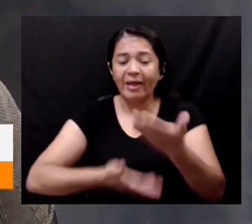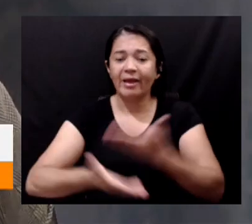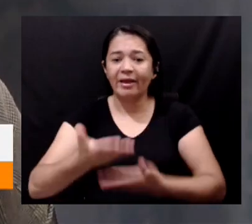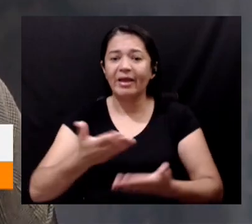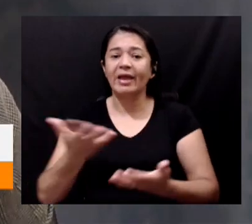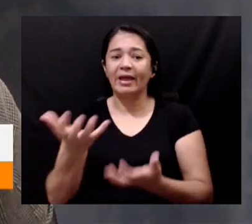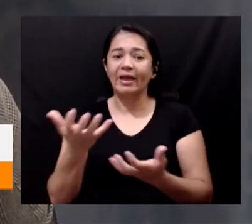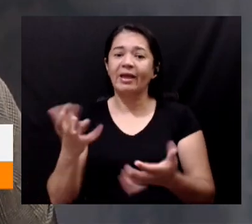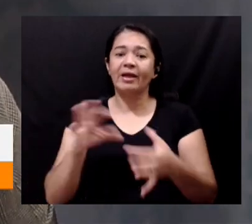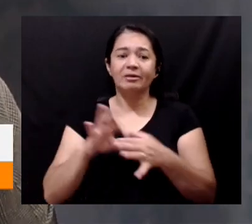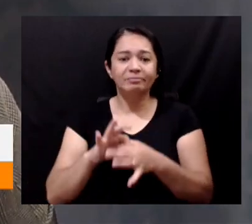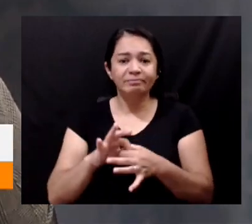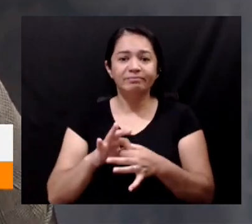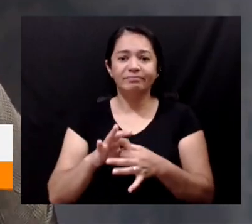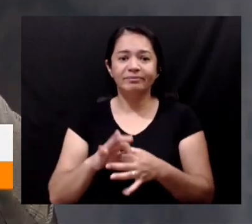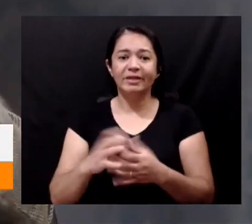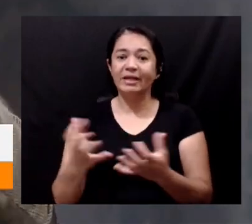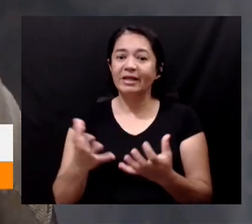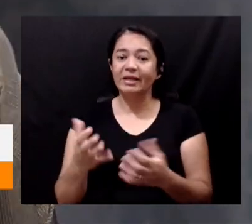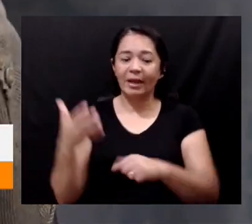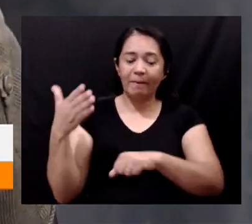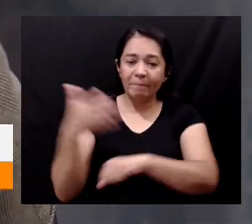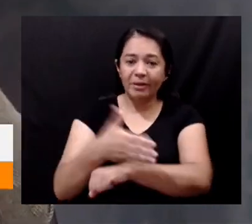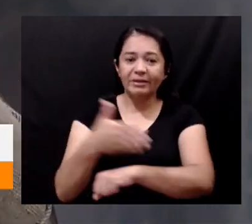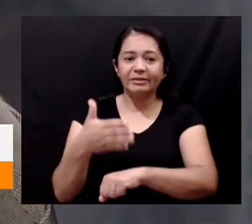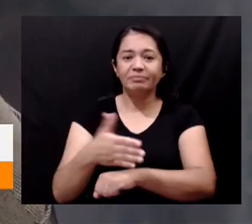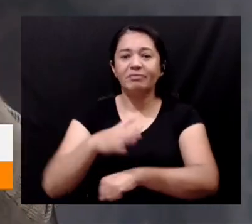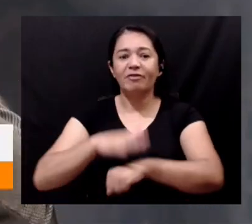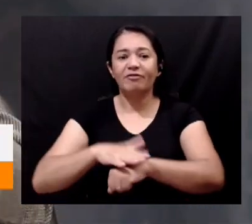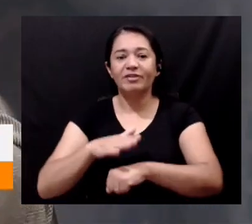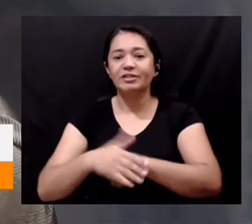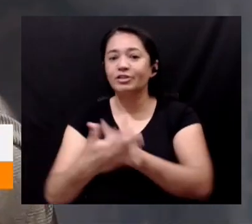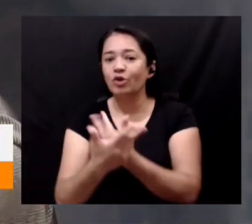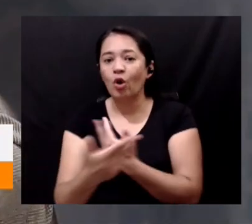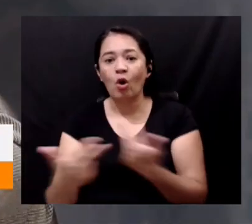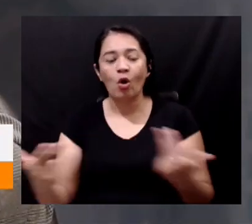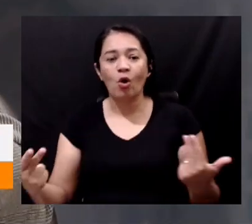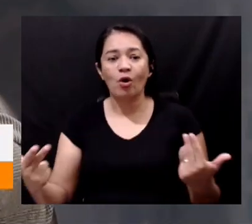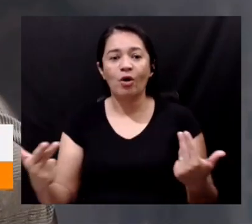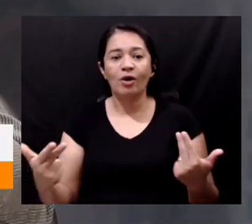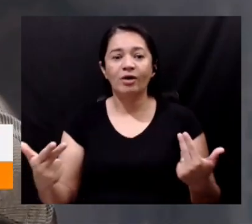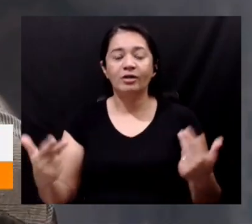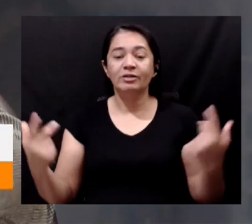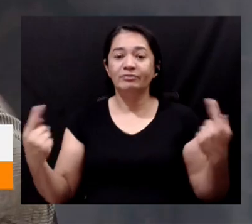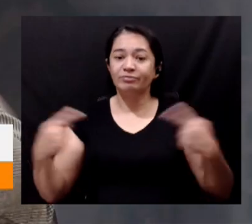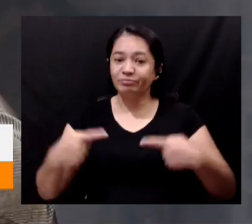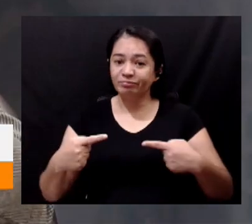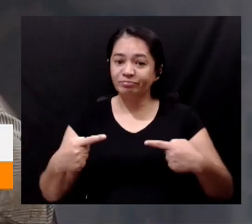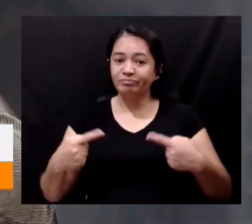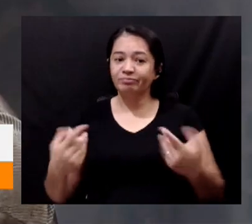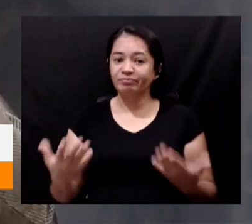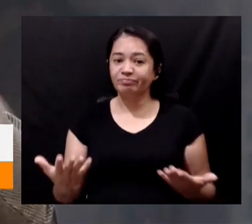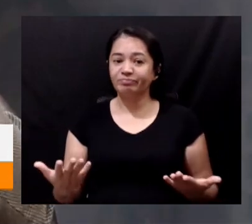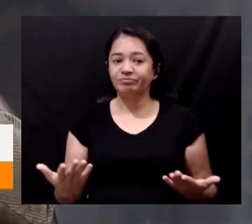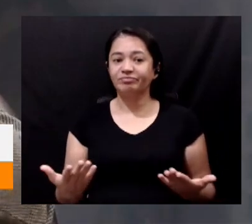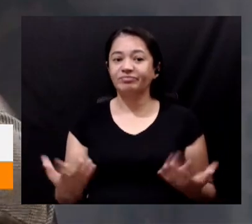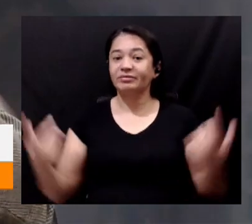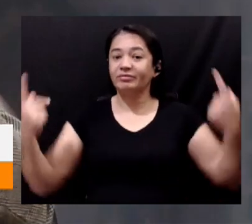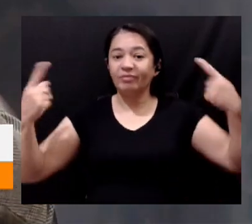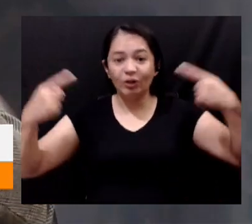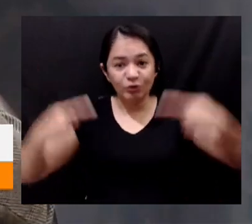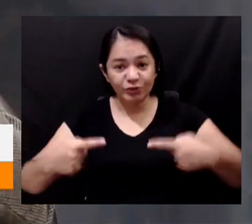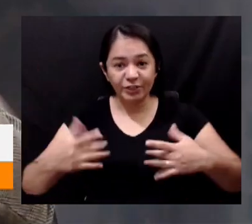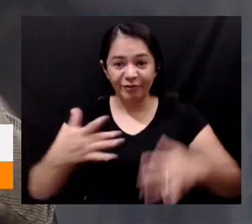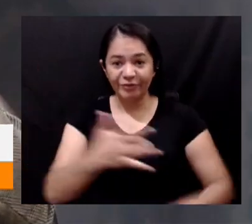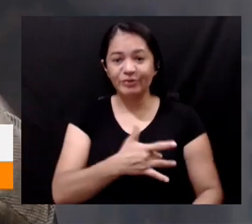eles querem estar, fazendo coisas, se desafiando, né. Quando a gente fala de desafio, o jovem ele quer